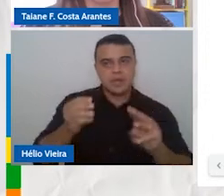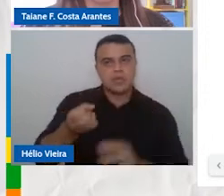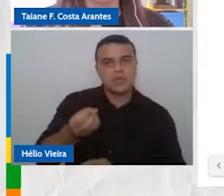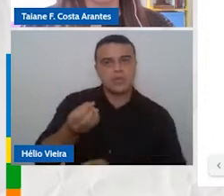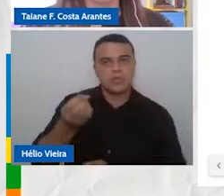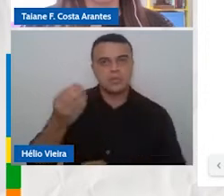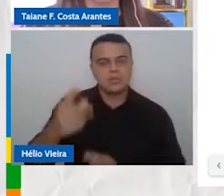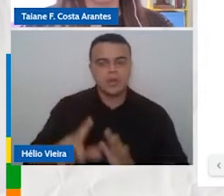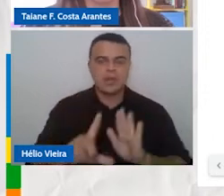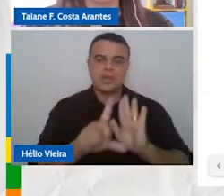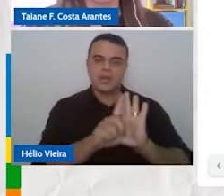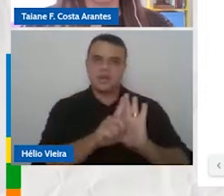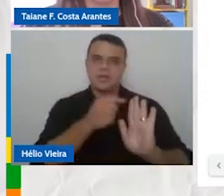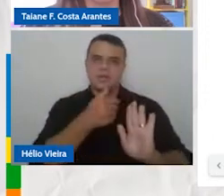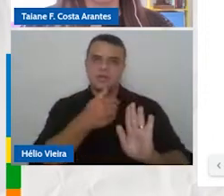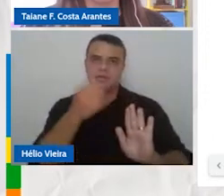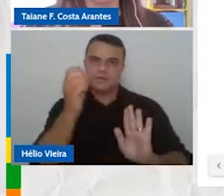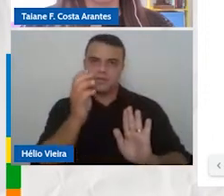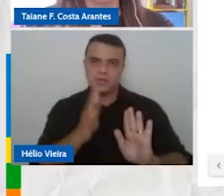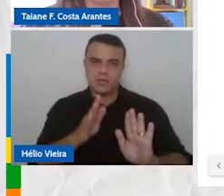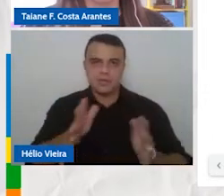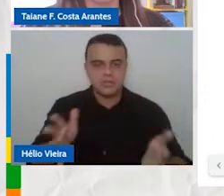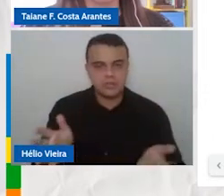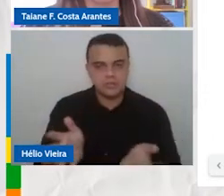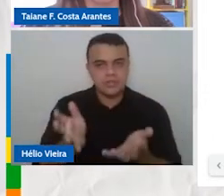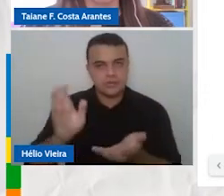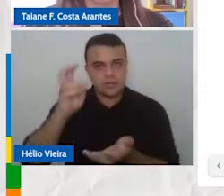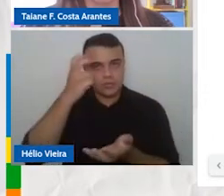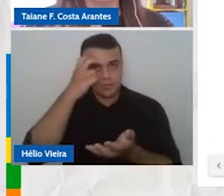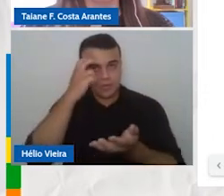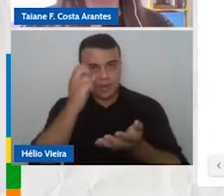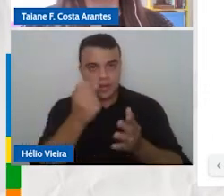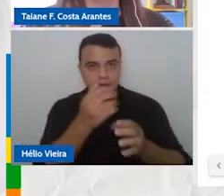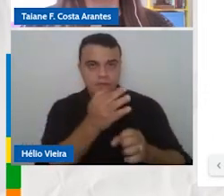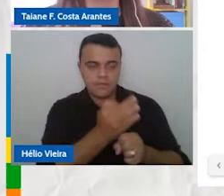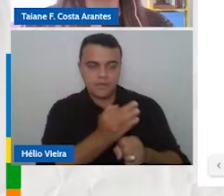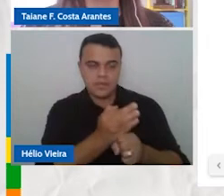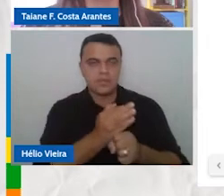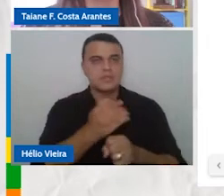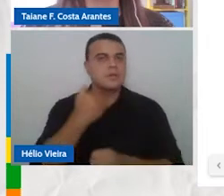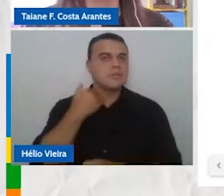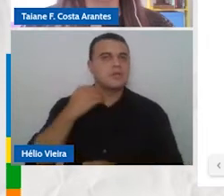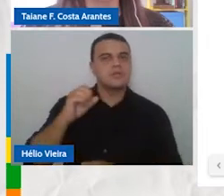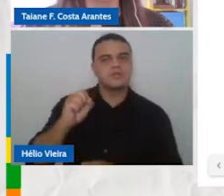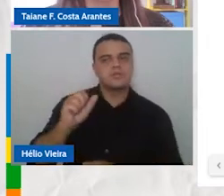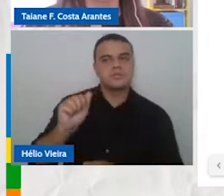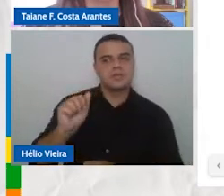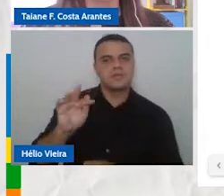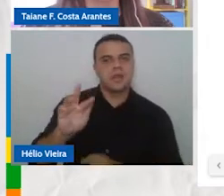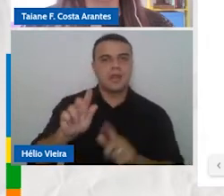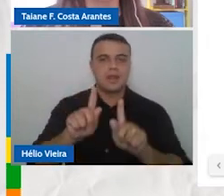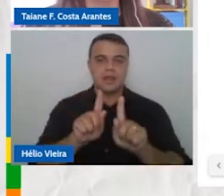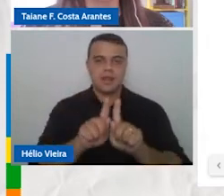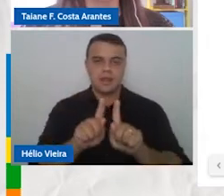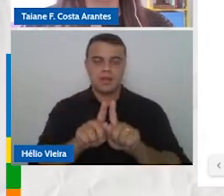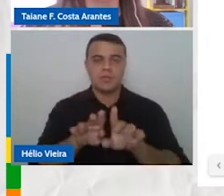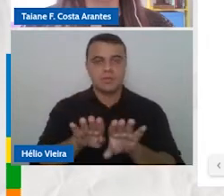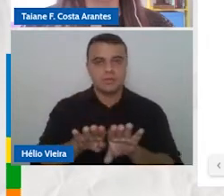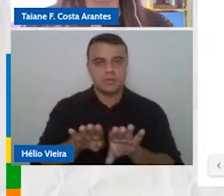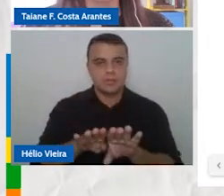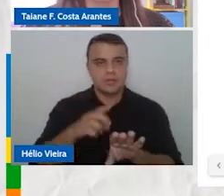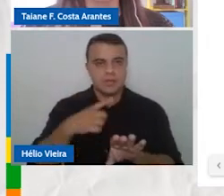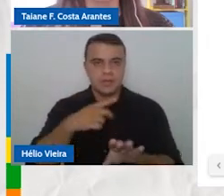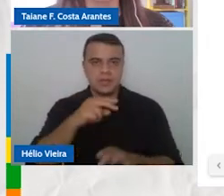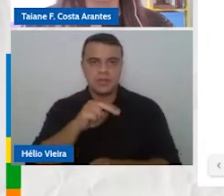meio da Lei Federal de Incentivo à Cultura. Patrocínio da Fiat, do Banco Safra e da Gerdau. Co-patrocínio da